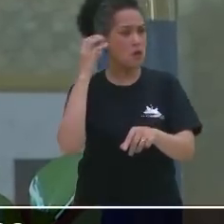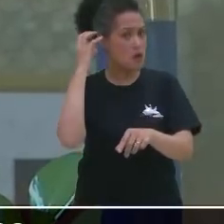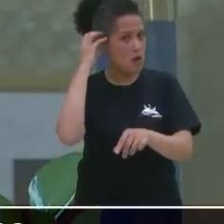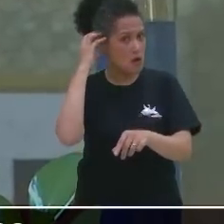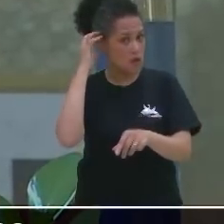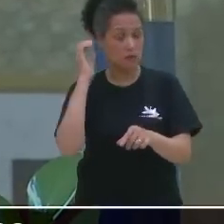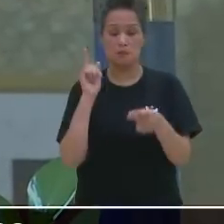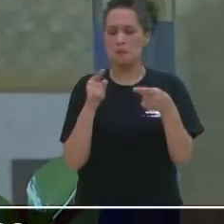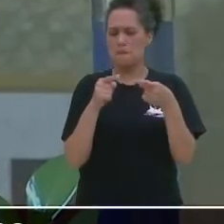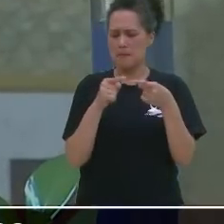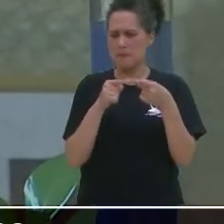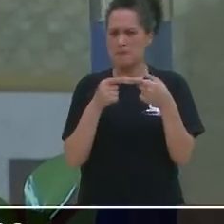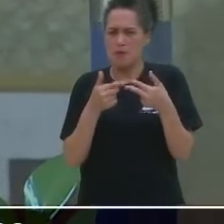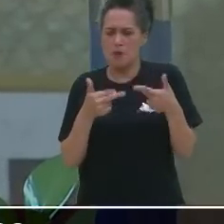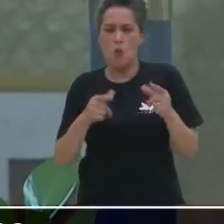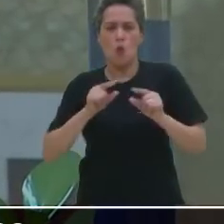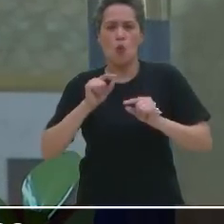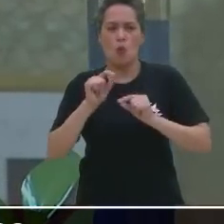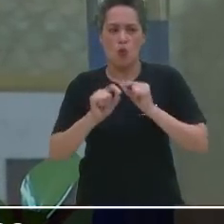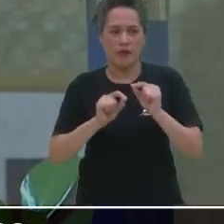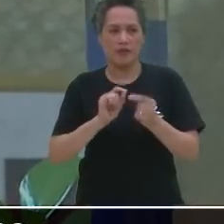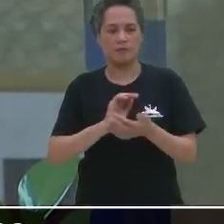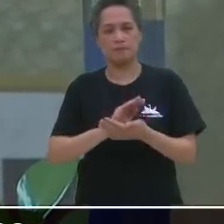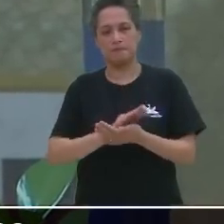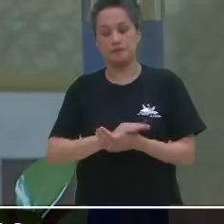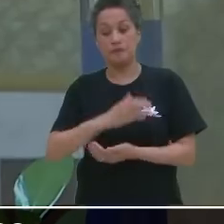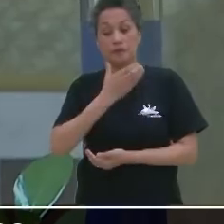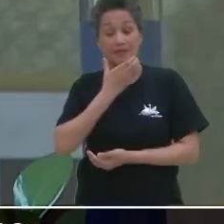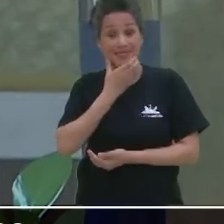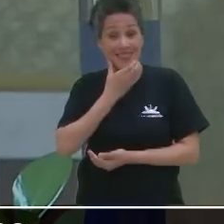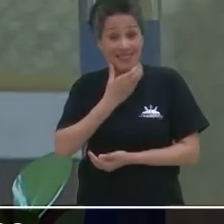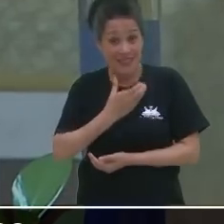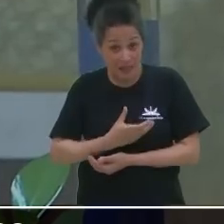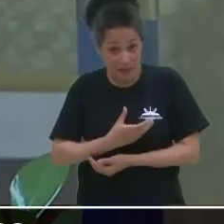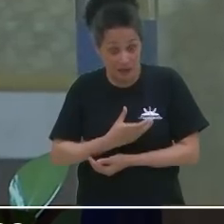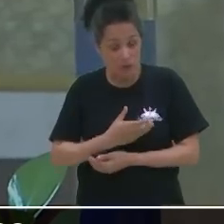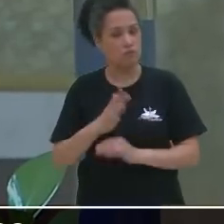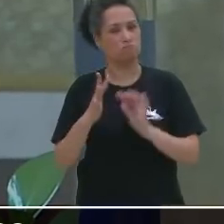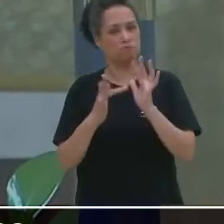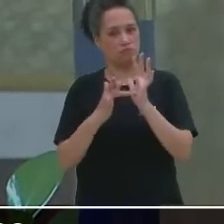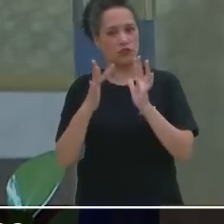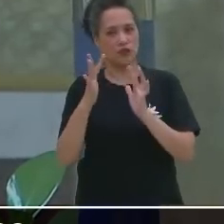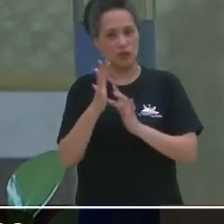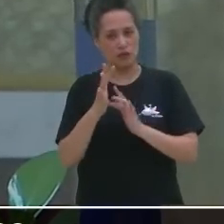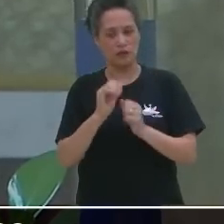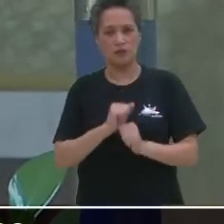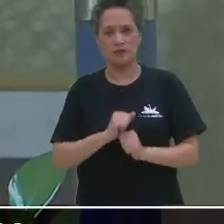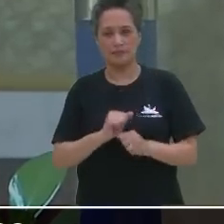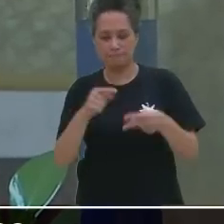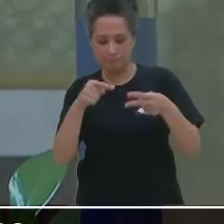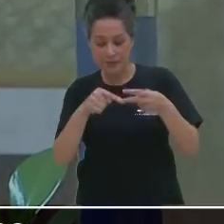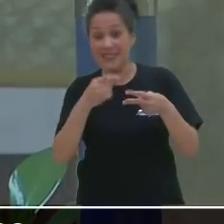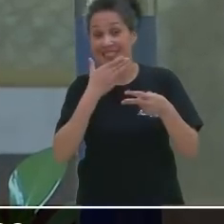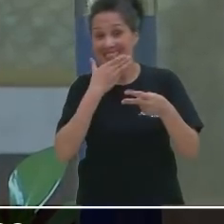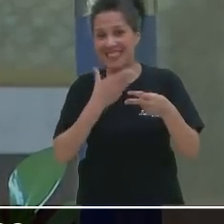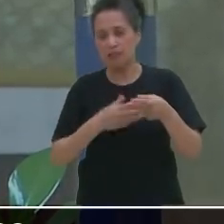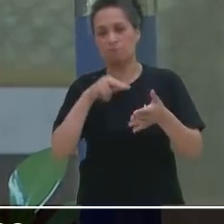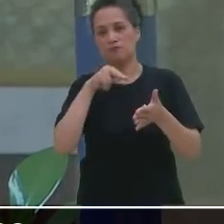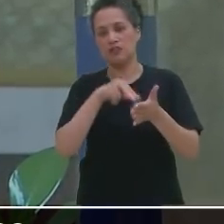primeiro aspecto, Natal é Jesus; segundo, Natal é solidariedade;